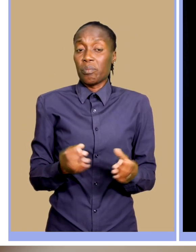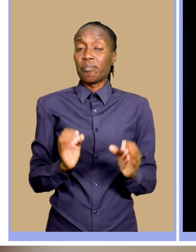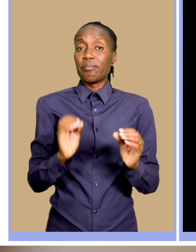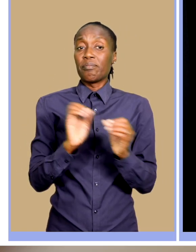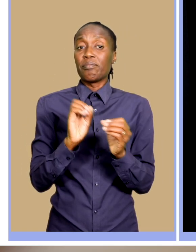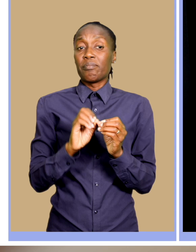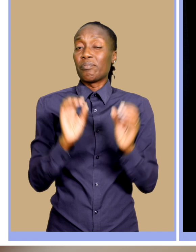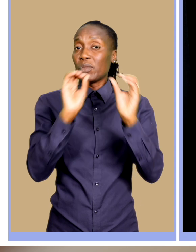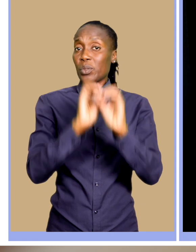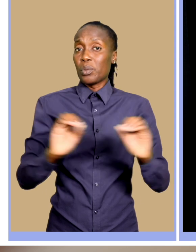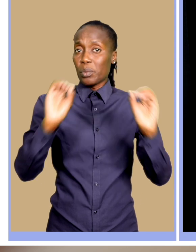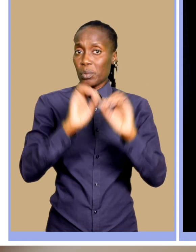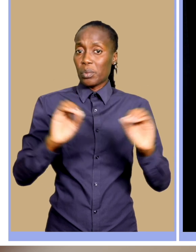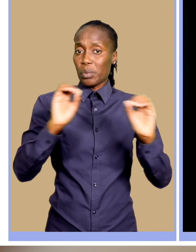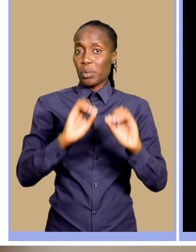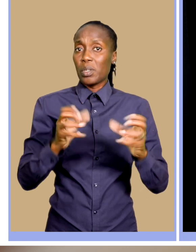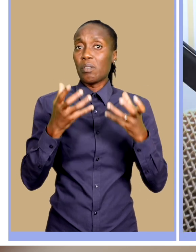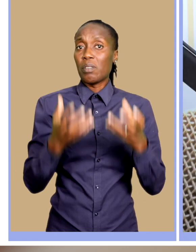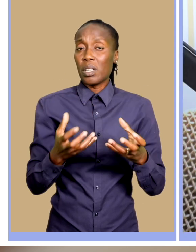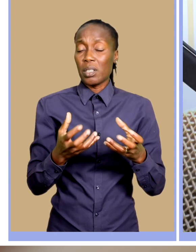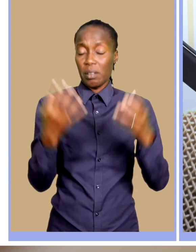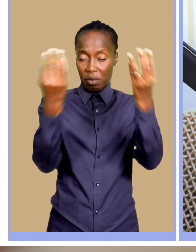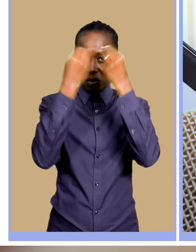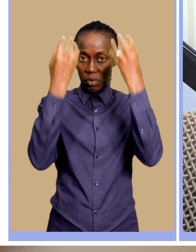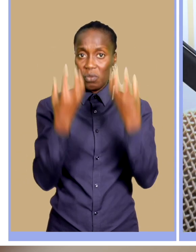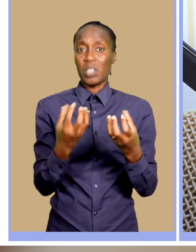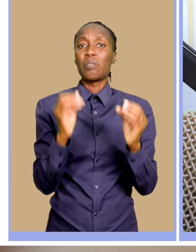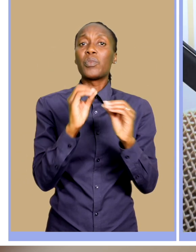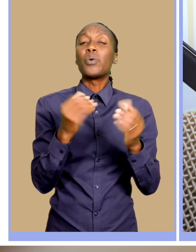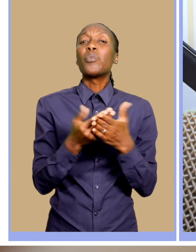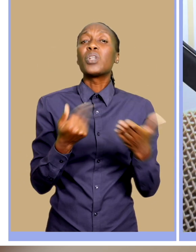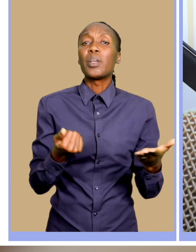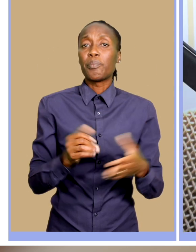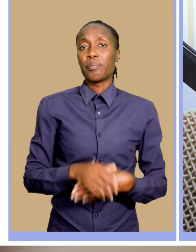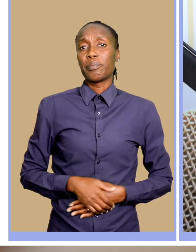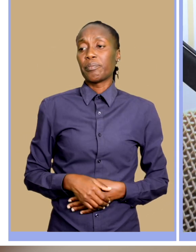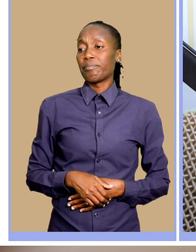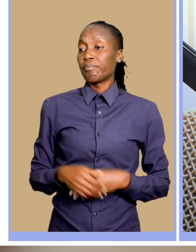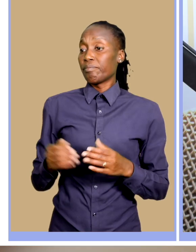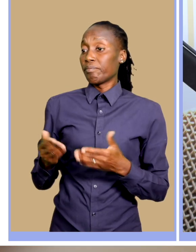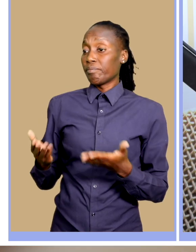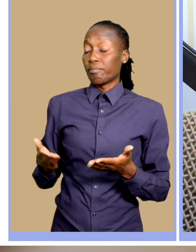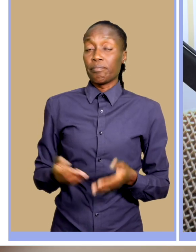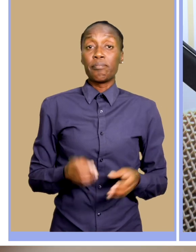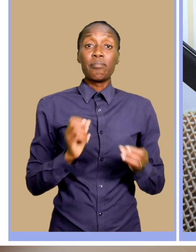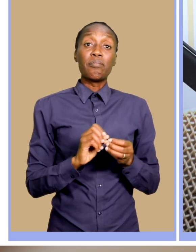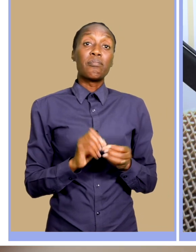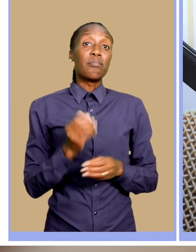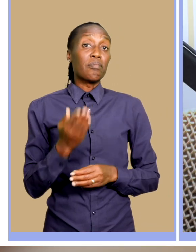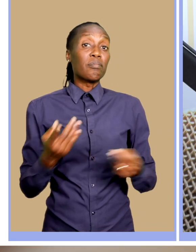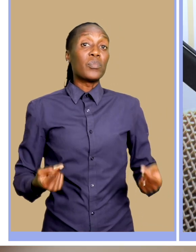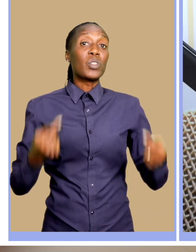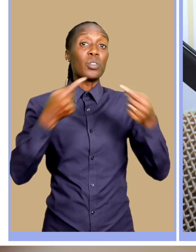feita esta formação. O que é que estaria a falhar? Quanto a mim, o que está a falhar é que muitas das